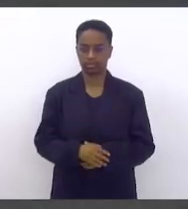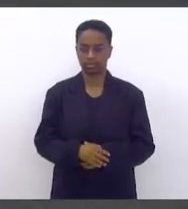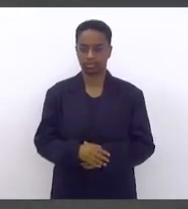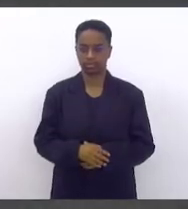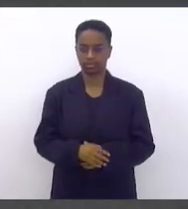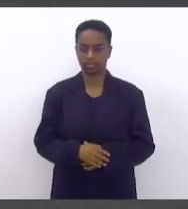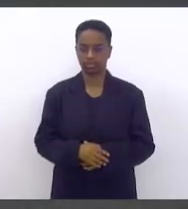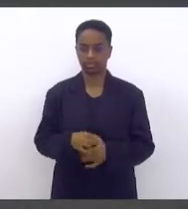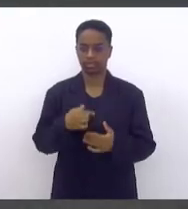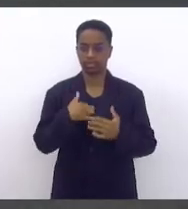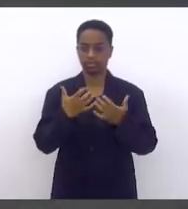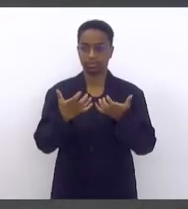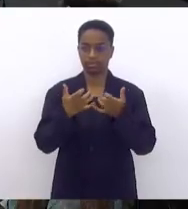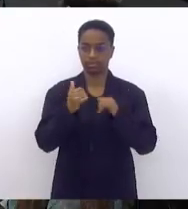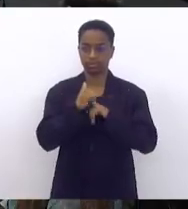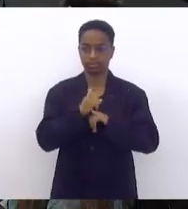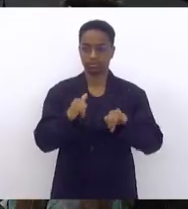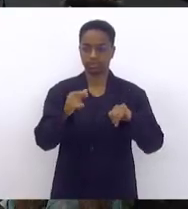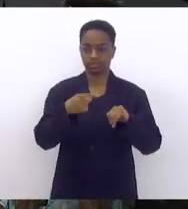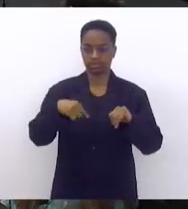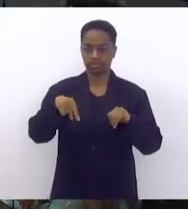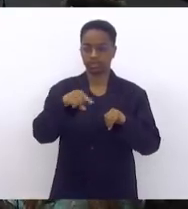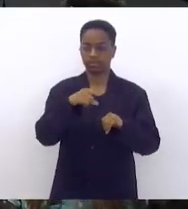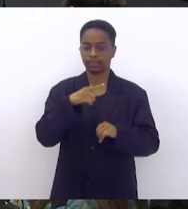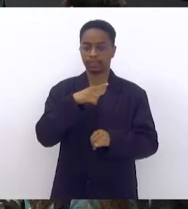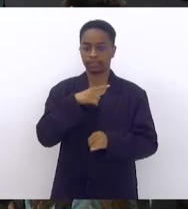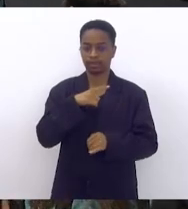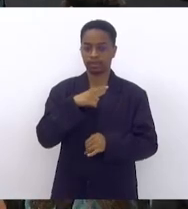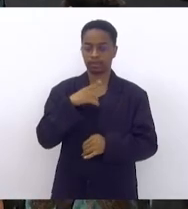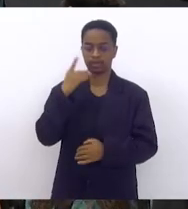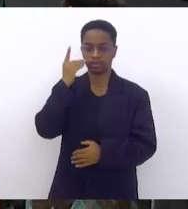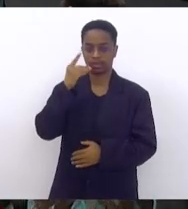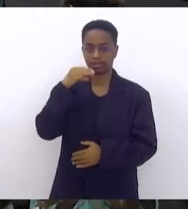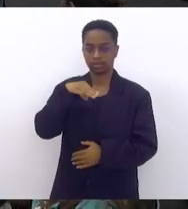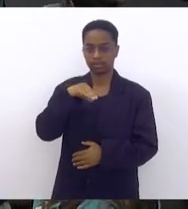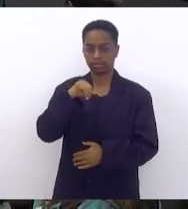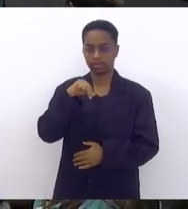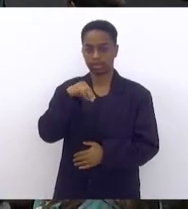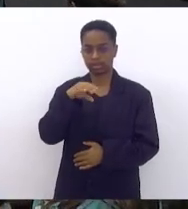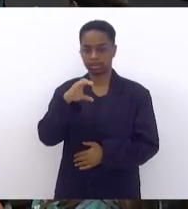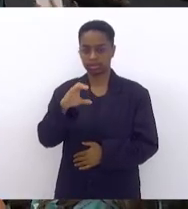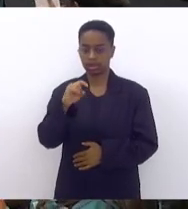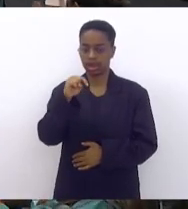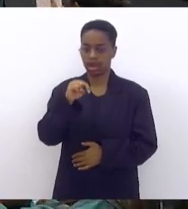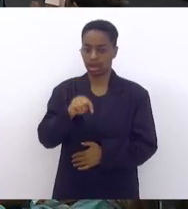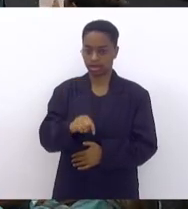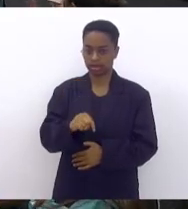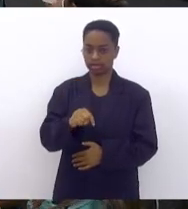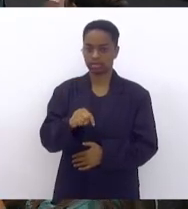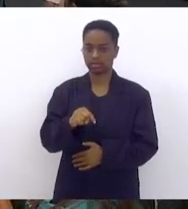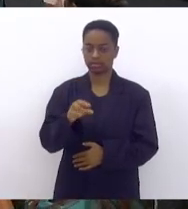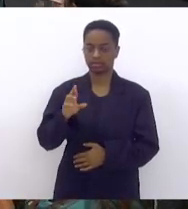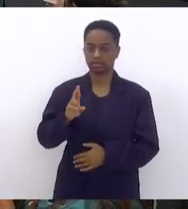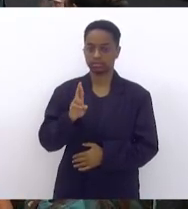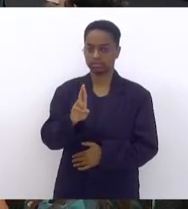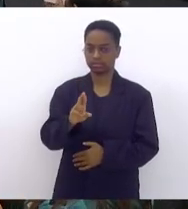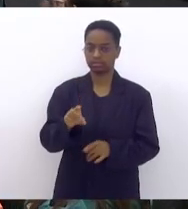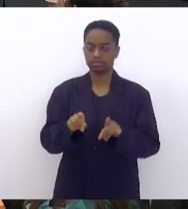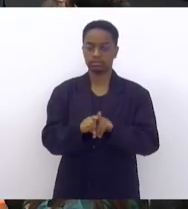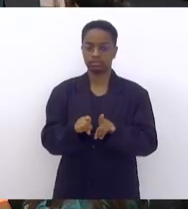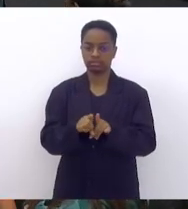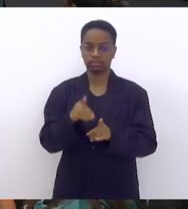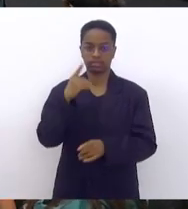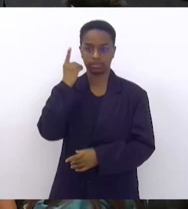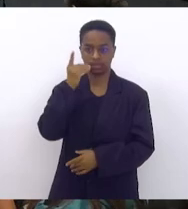quero dizer que temos o mandato do deputado Carlos Minke aqui no plenário representado e o mandato também